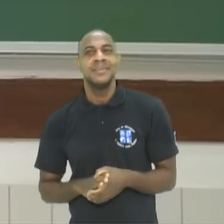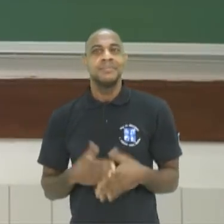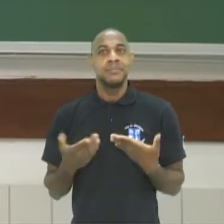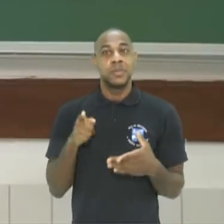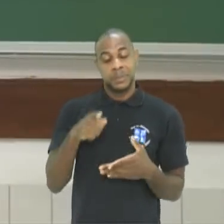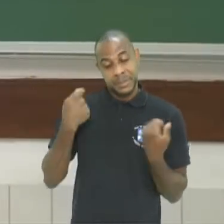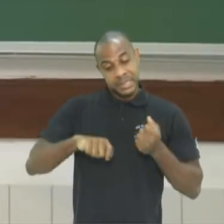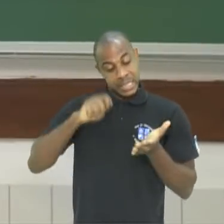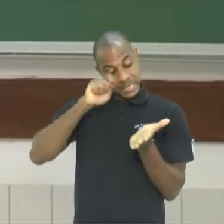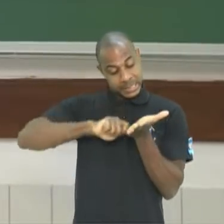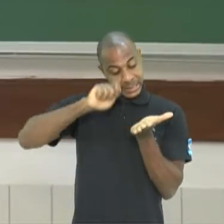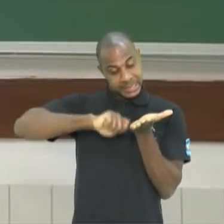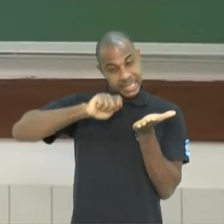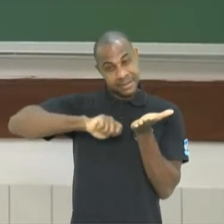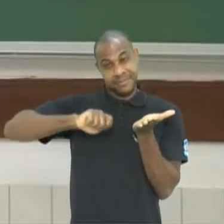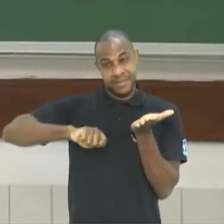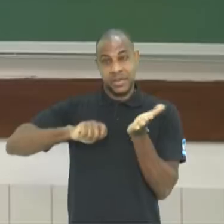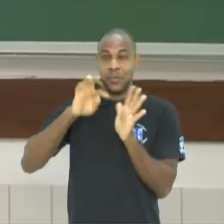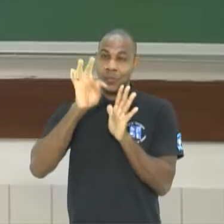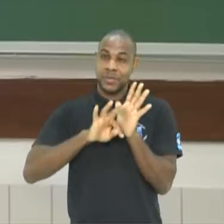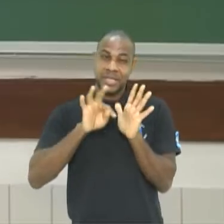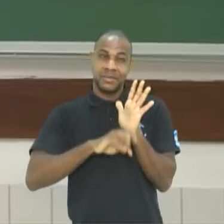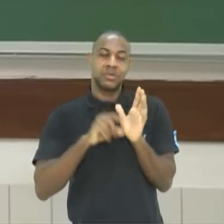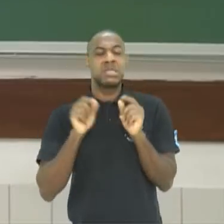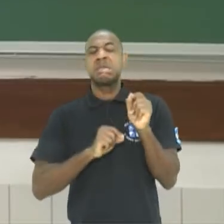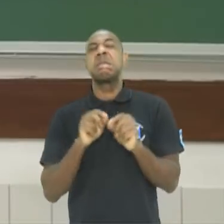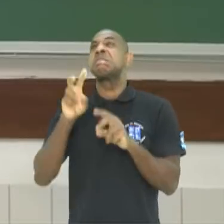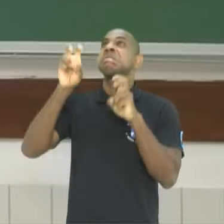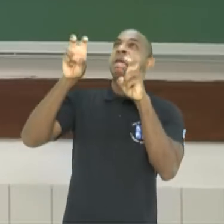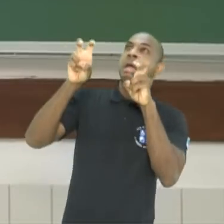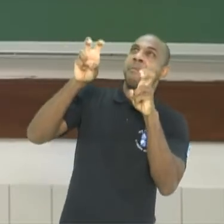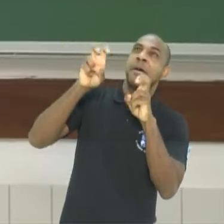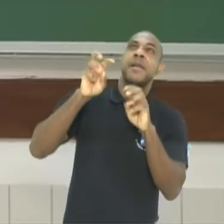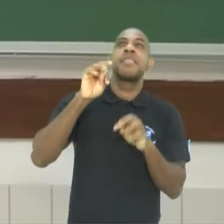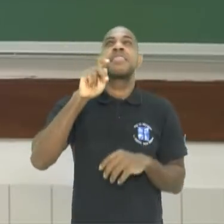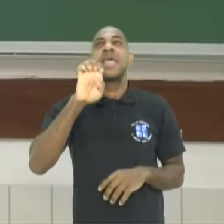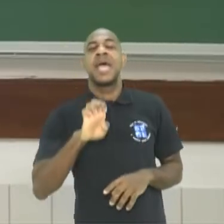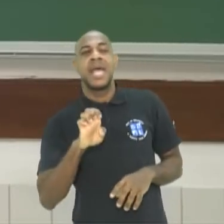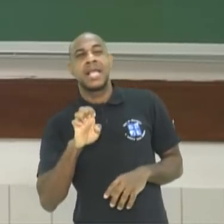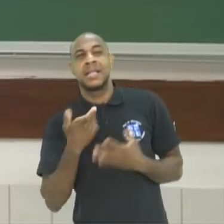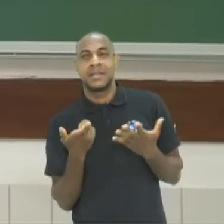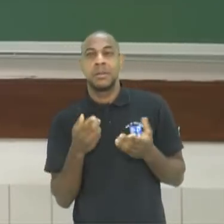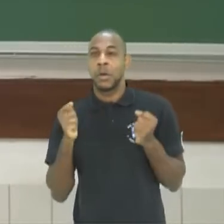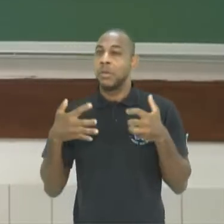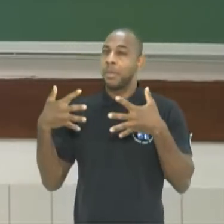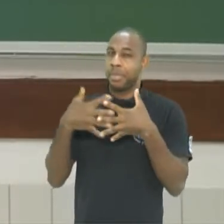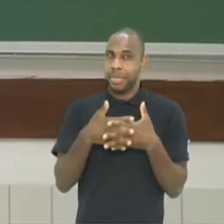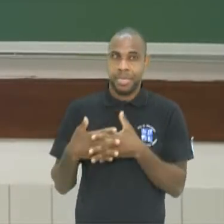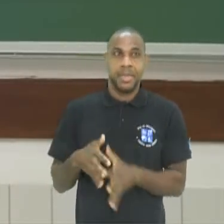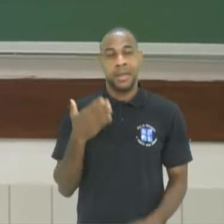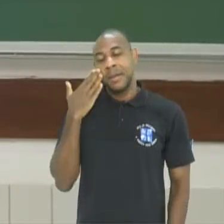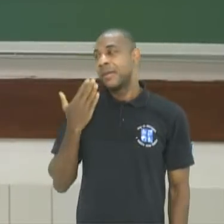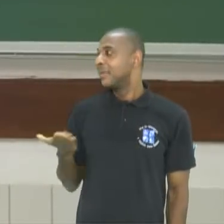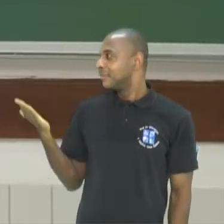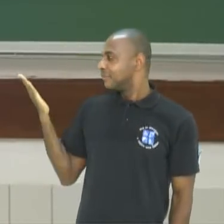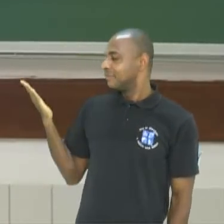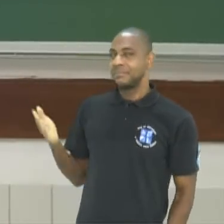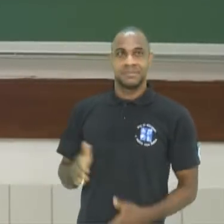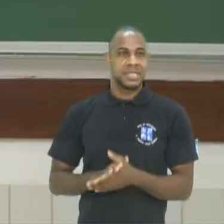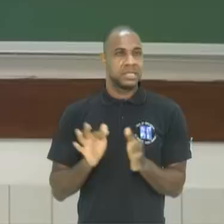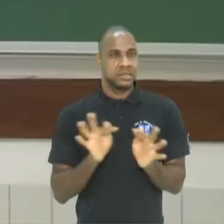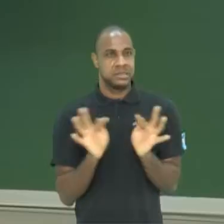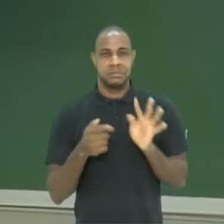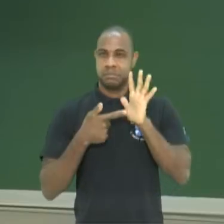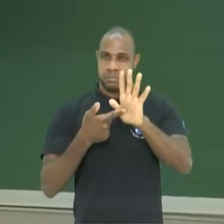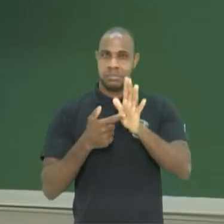você precisa escrever esse texto. E agora, se você não sabe o que é tema, tese e argumento, você pode se complicar. Trouxe para vocês um esquema bem